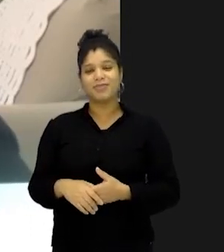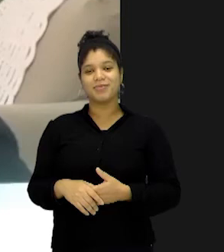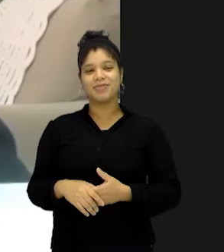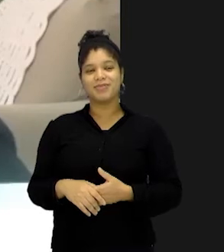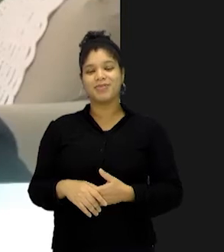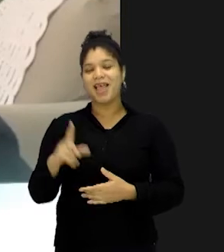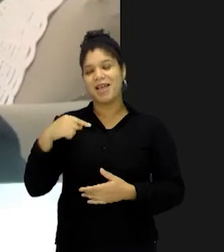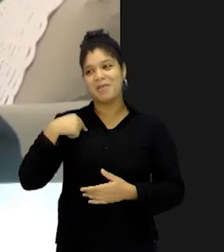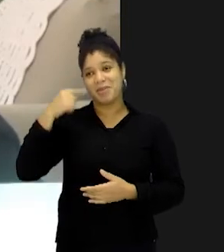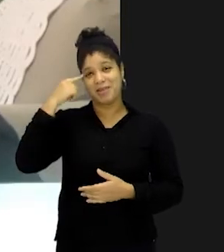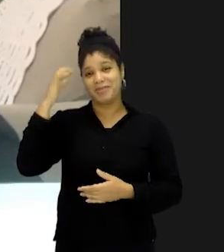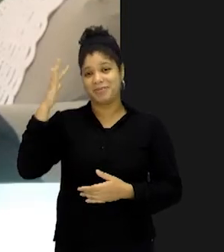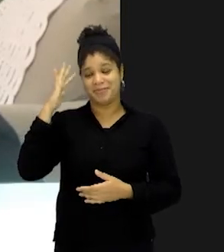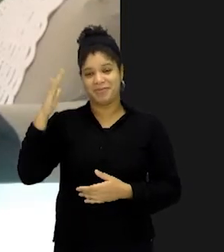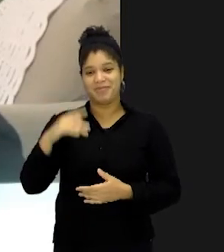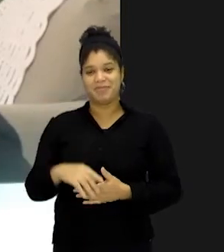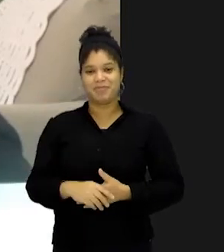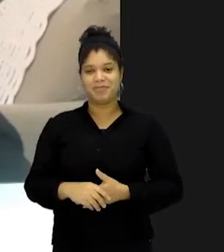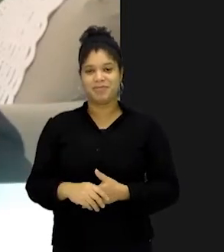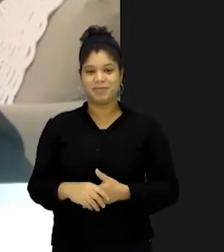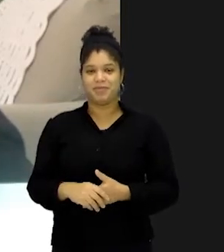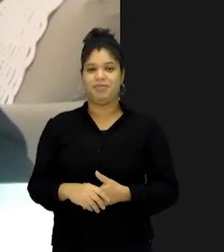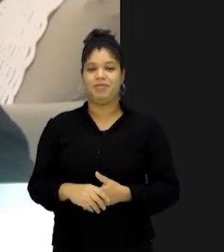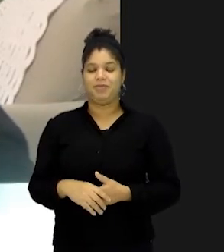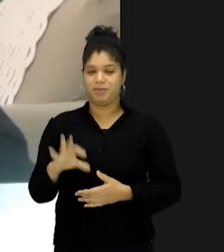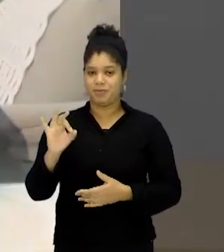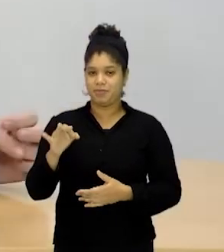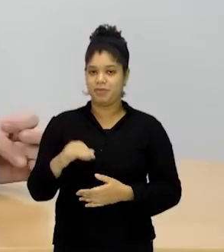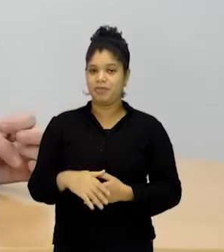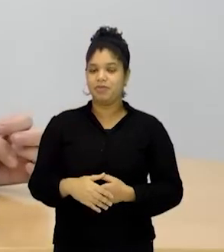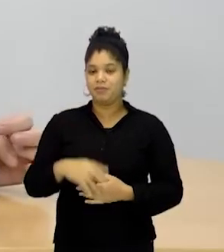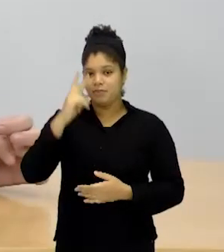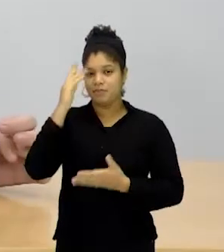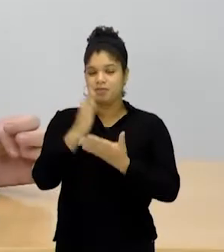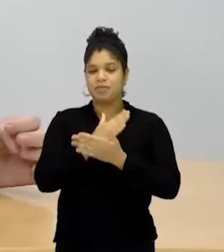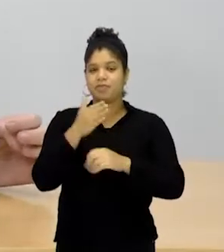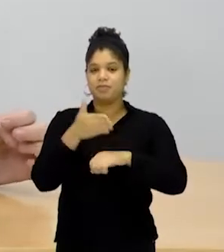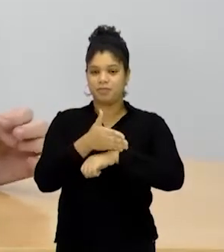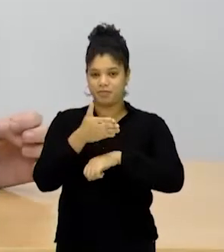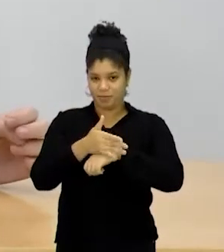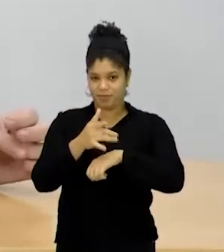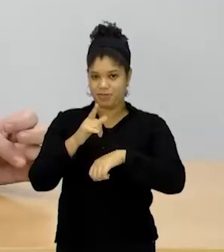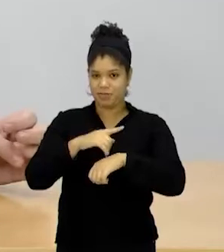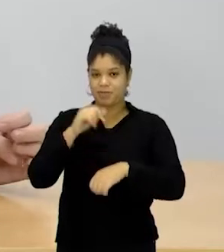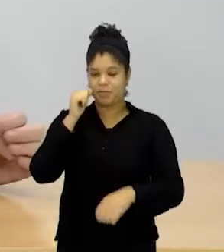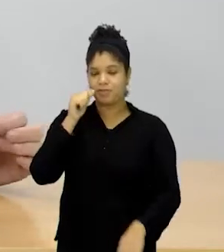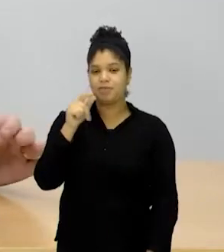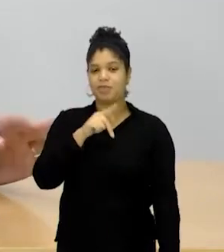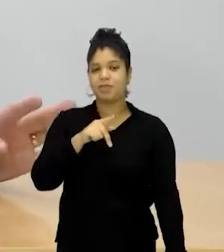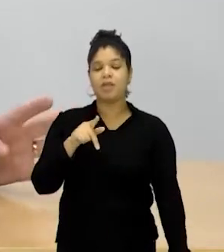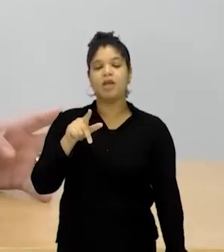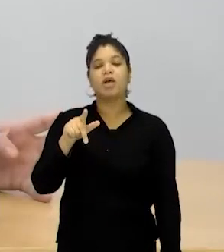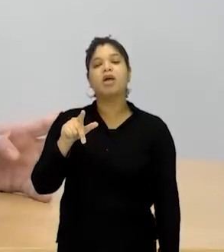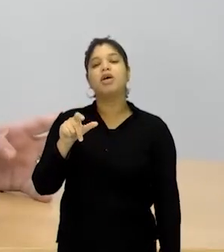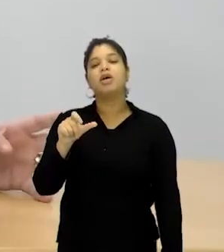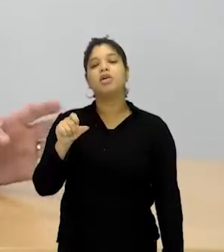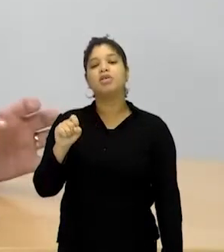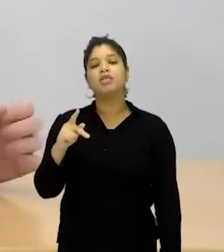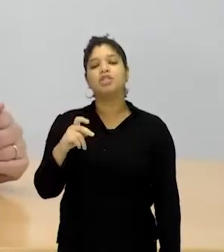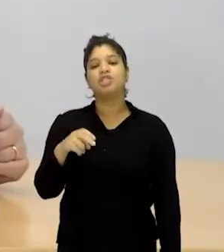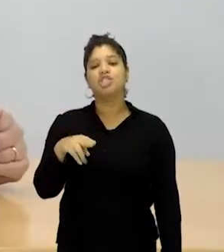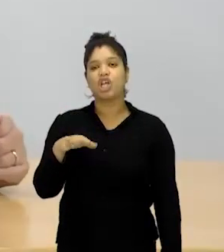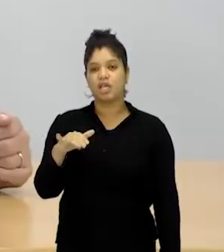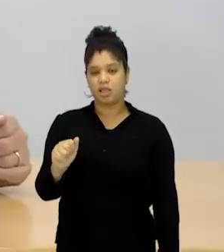minha ideia. Nós temos aqui algumas participações. A Proxênia manda um boa tarde